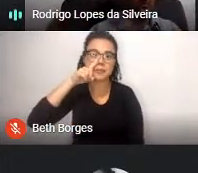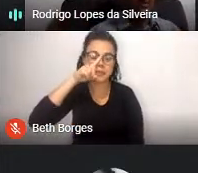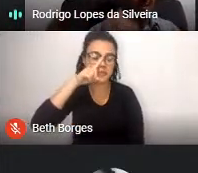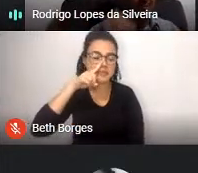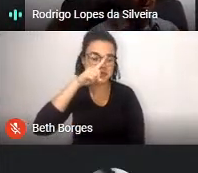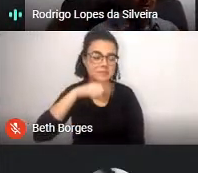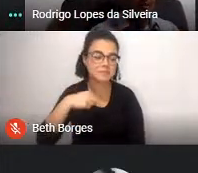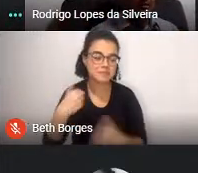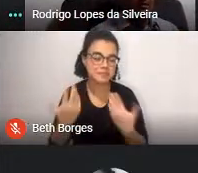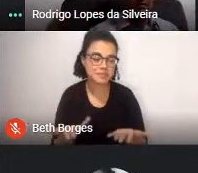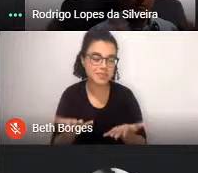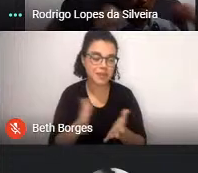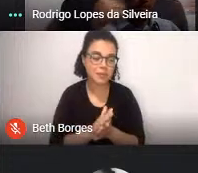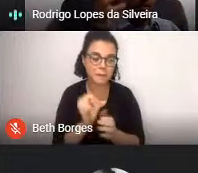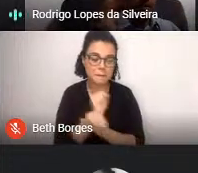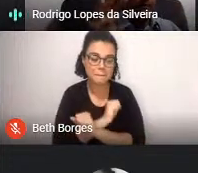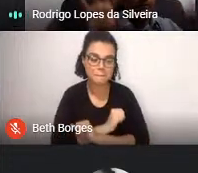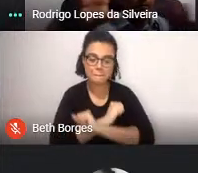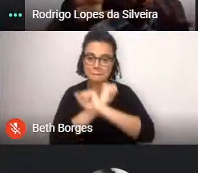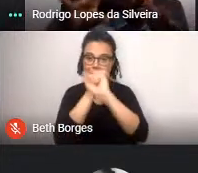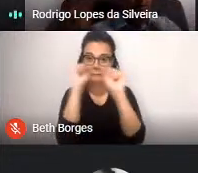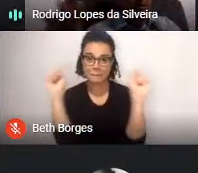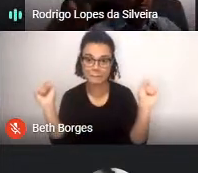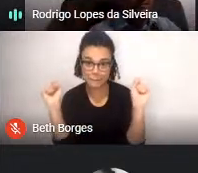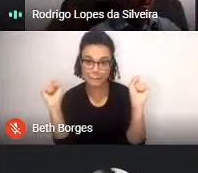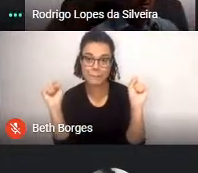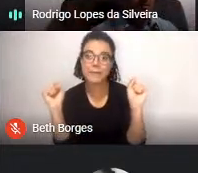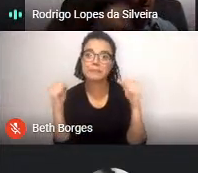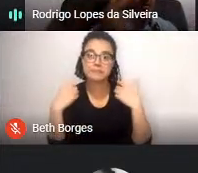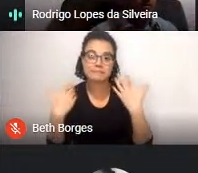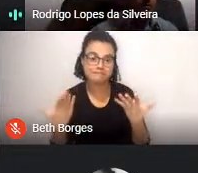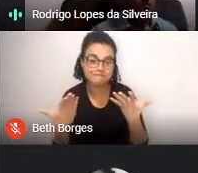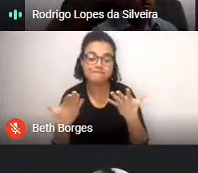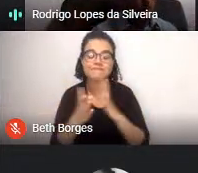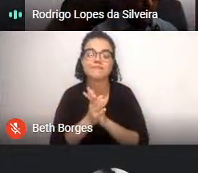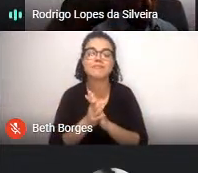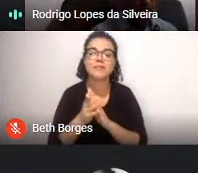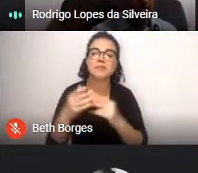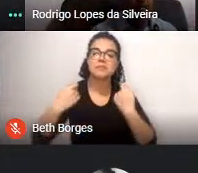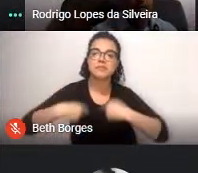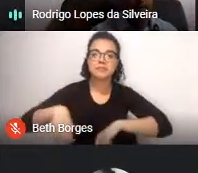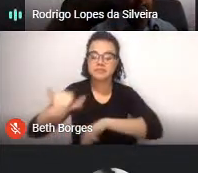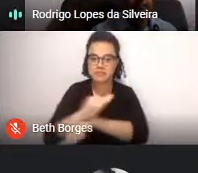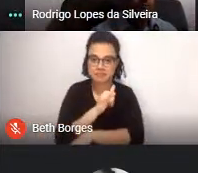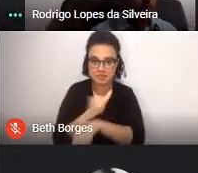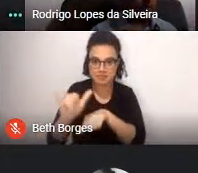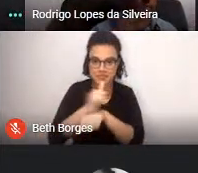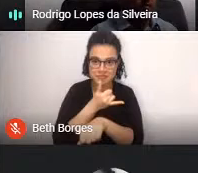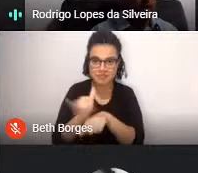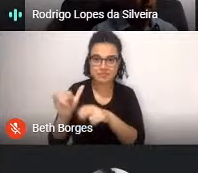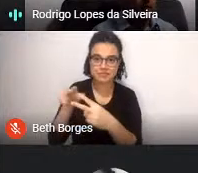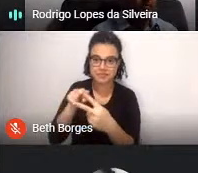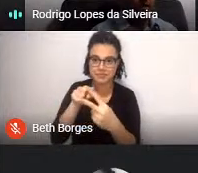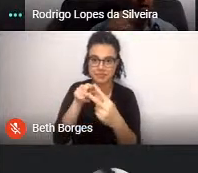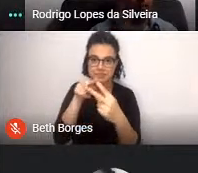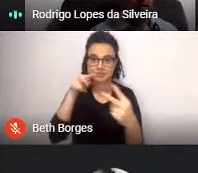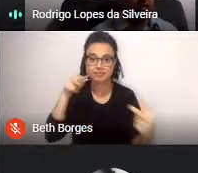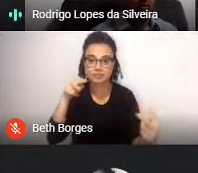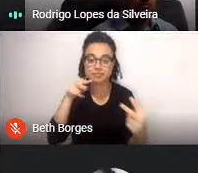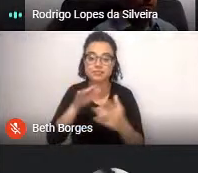nós temos sempre que ir através desses mecanismos virtuais, tá? Como